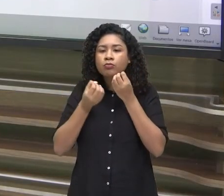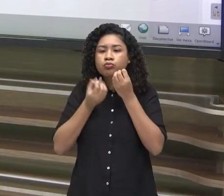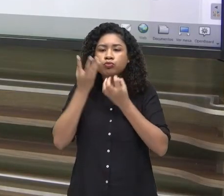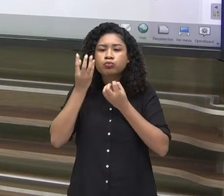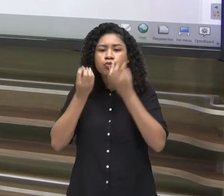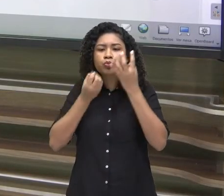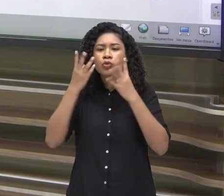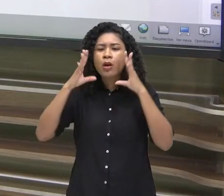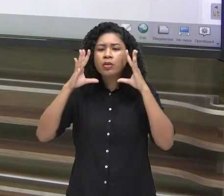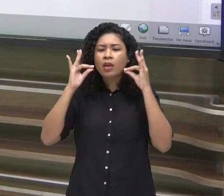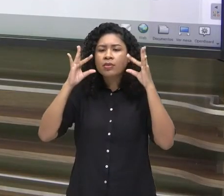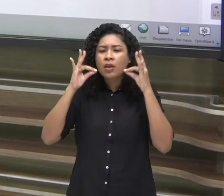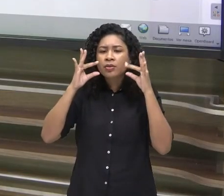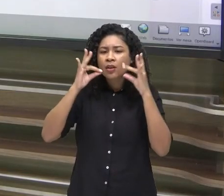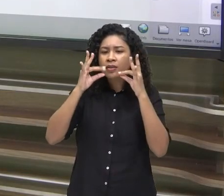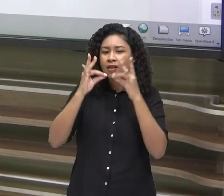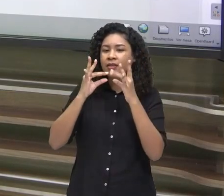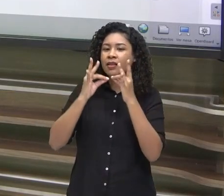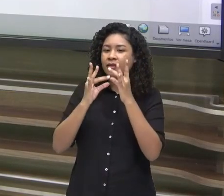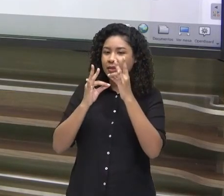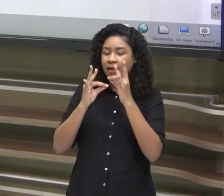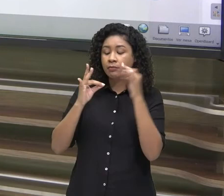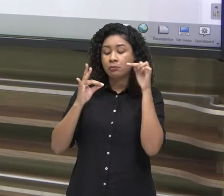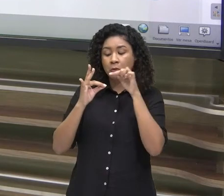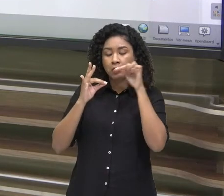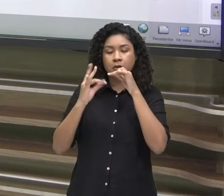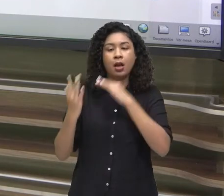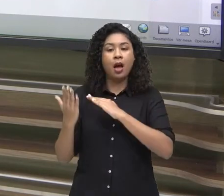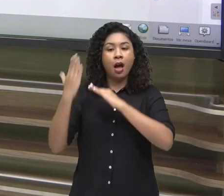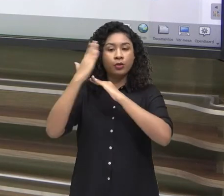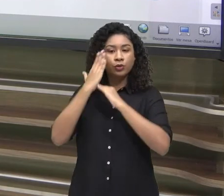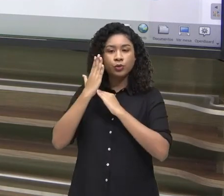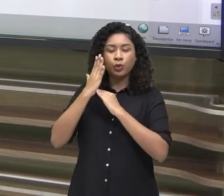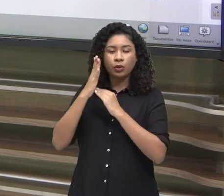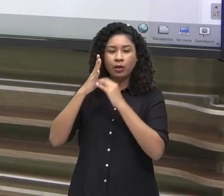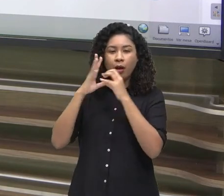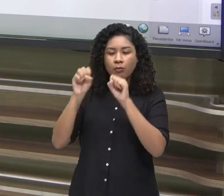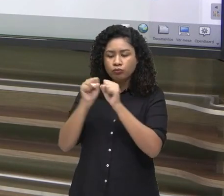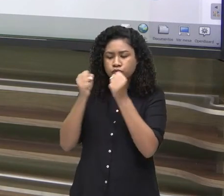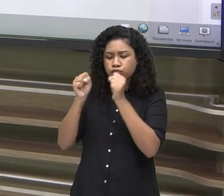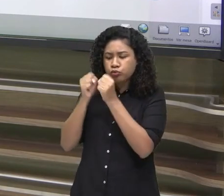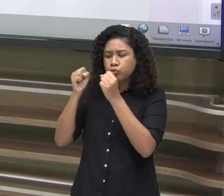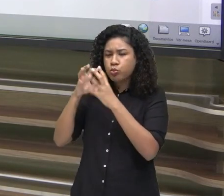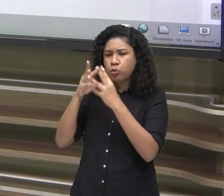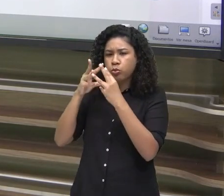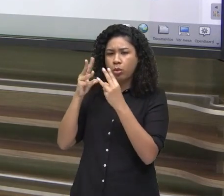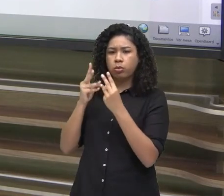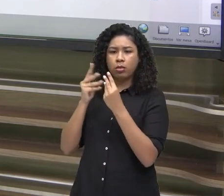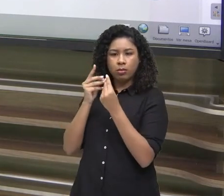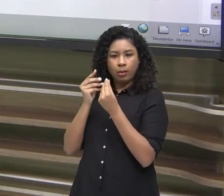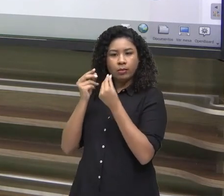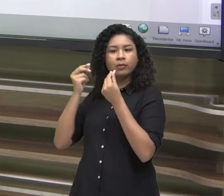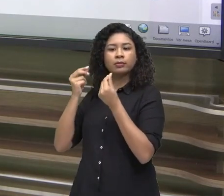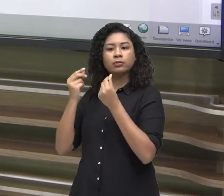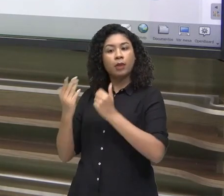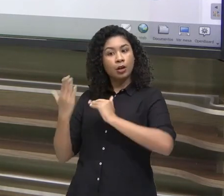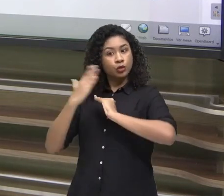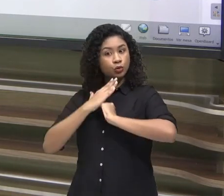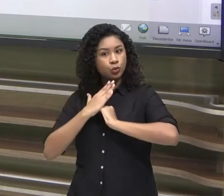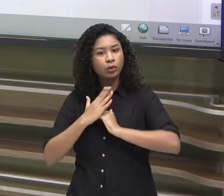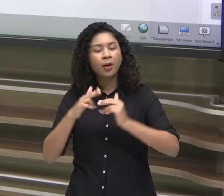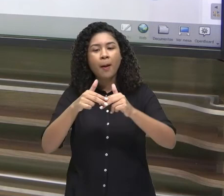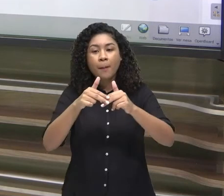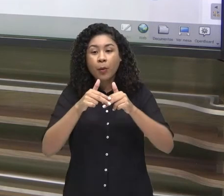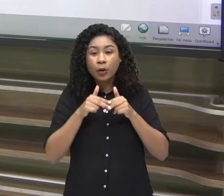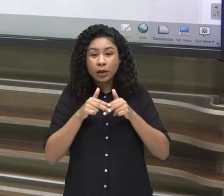enzima que vai fazer a digestão do amido, vai ajudar a quebrar o amido, tá? Por isso que a mãe de vocês fala assim, não